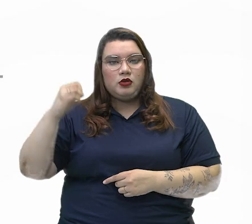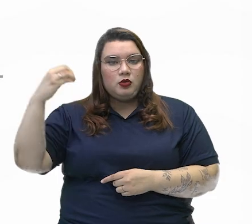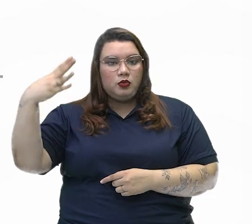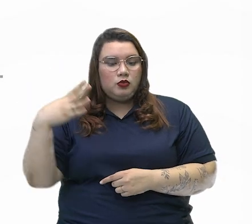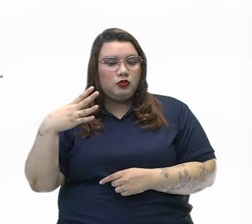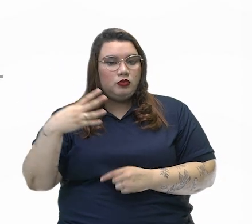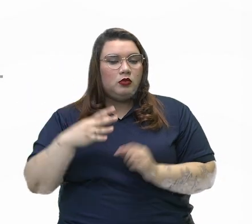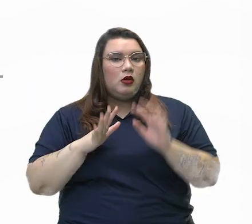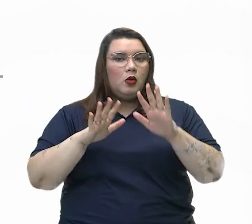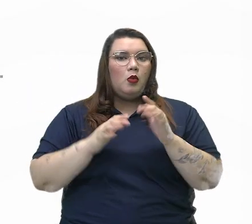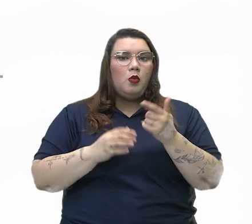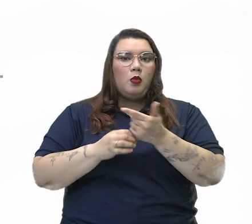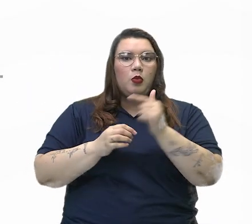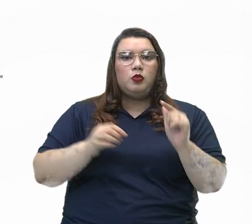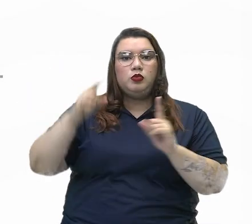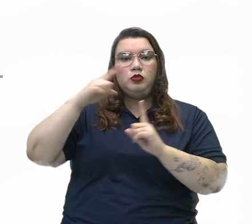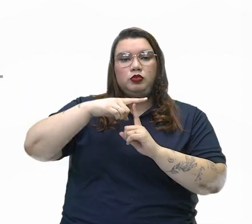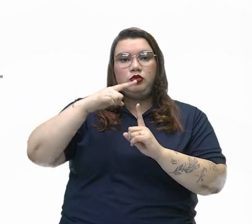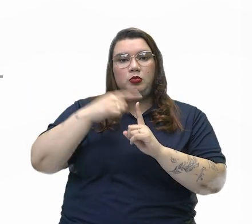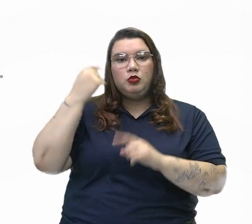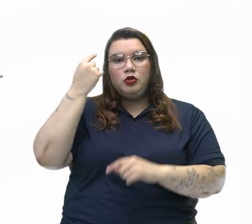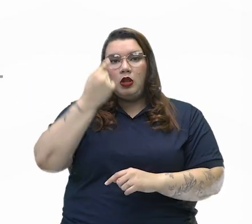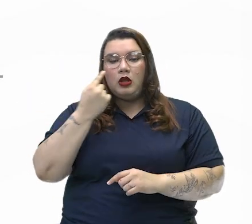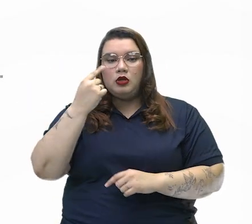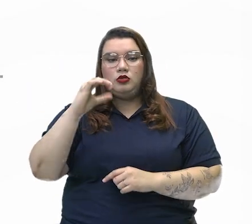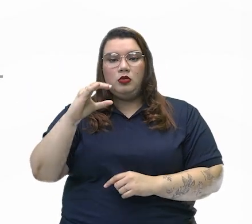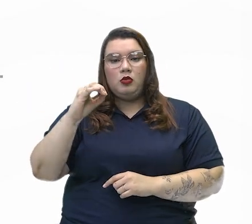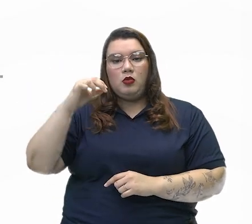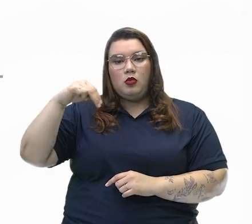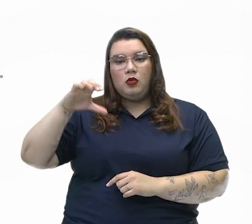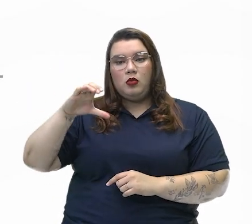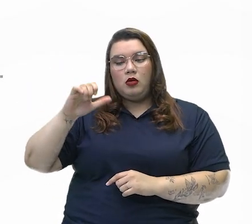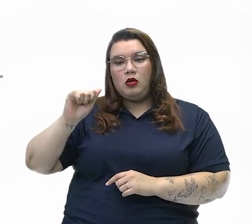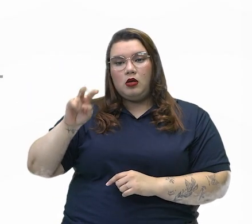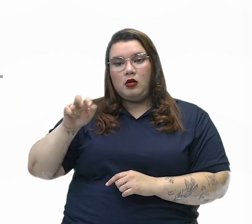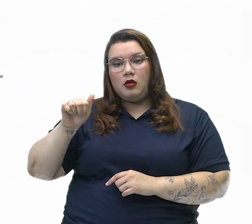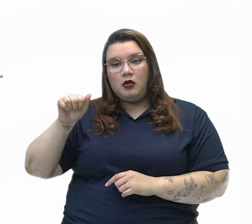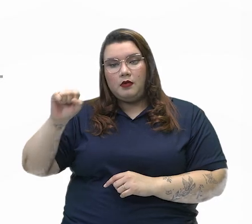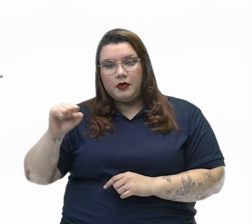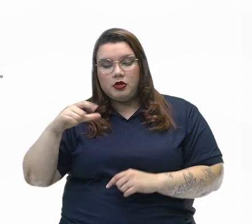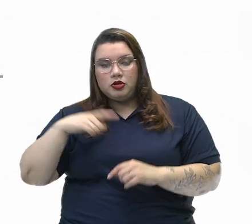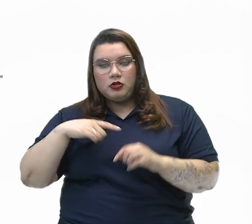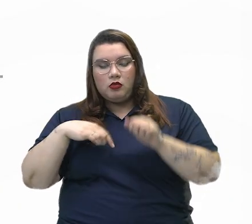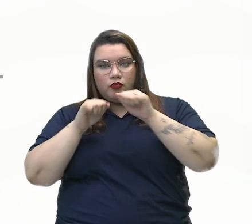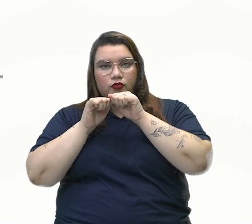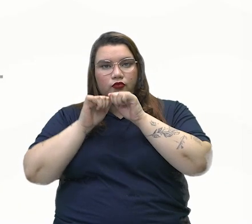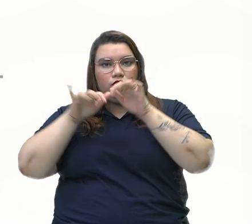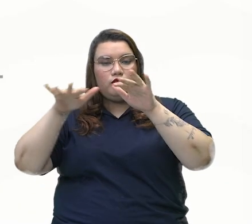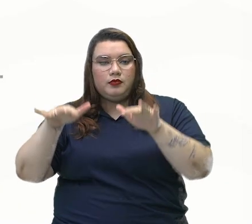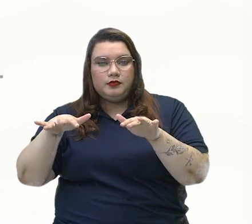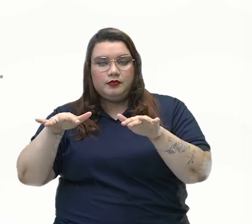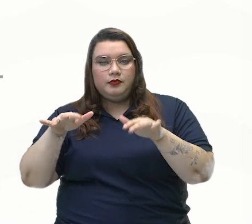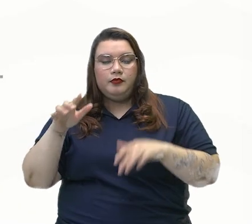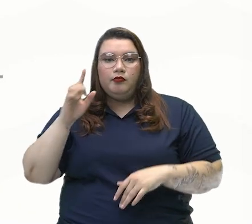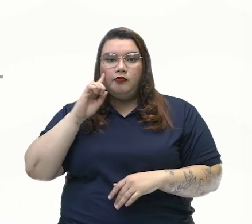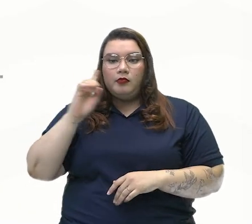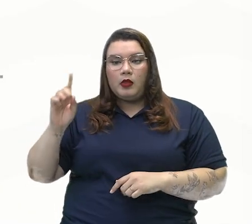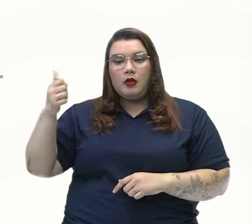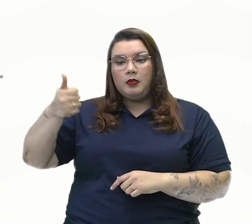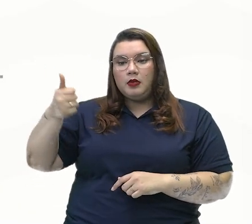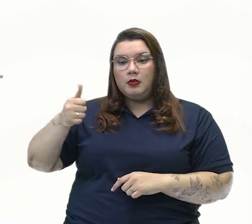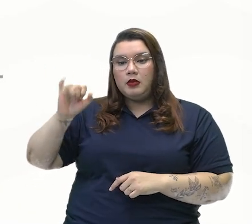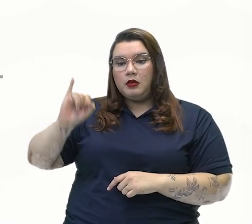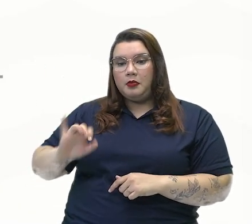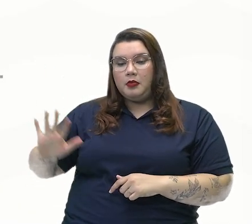lentes côncavas divergem à luz. Assim como está mostrando aqui na figura, pessoal. Olha só, eu